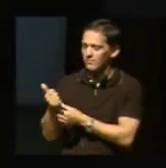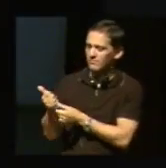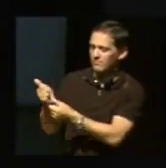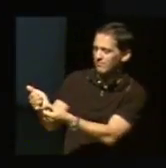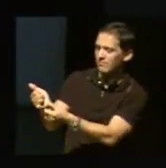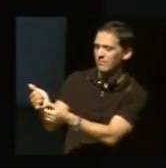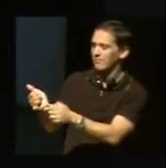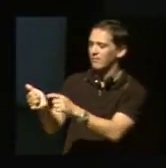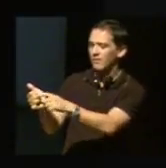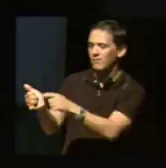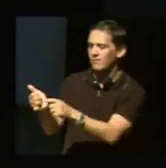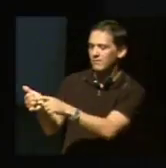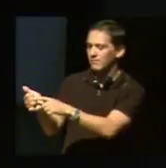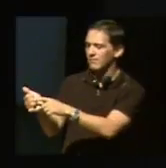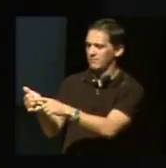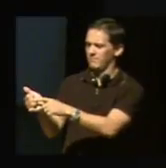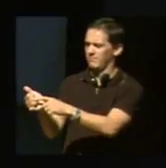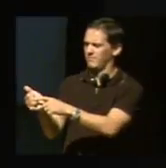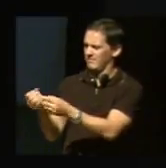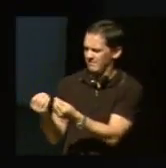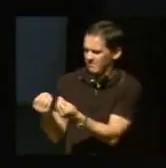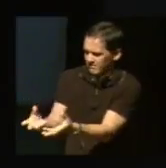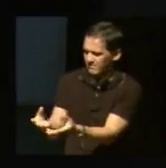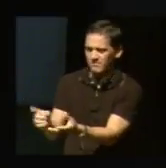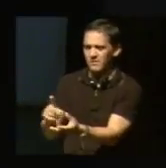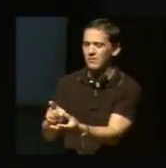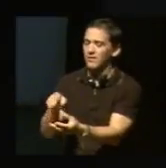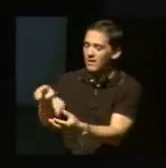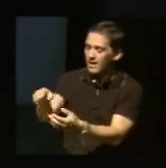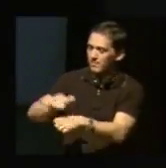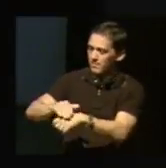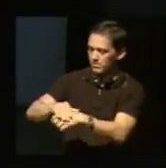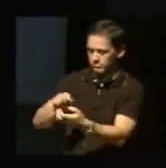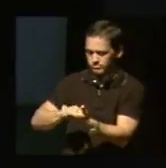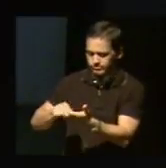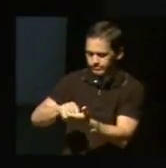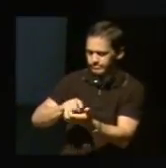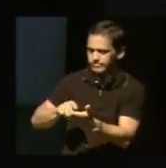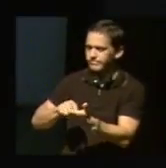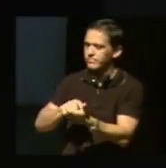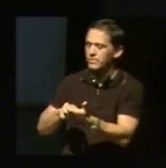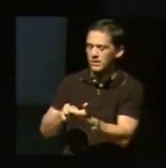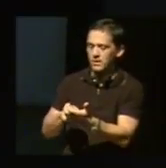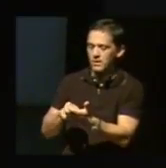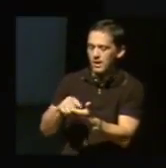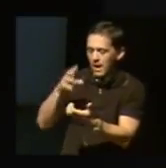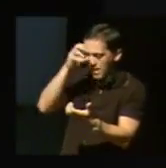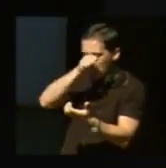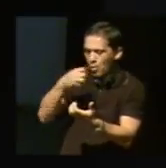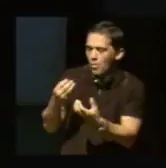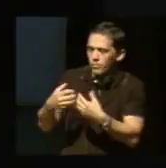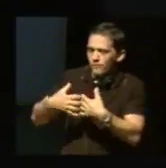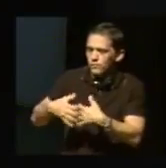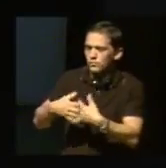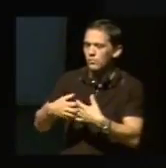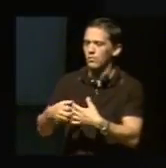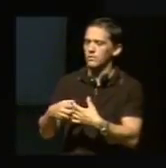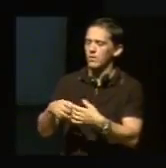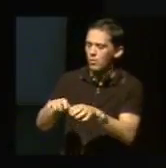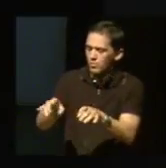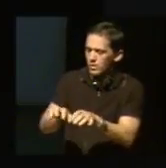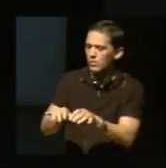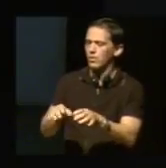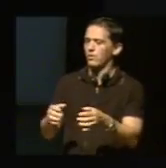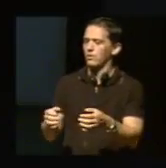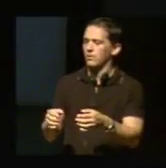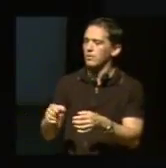foto. Não, é saber manusear o celular. Saber como é que funciona. Saber manusear um computador.